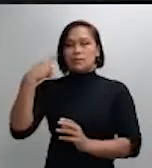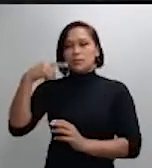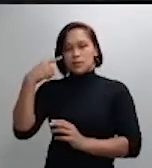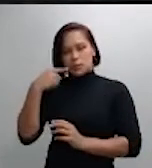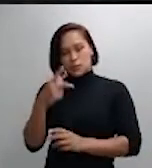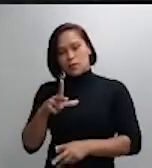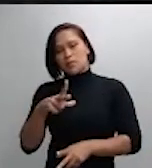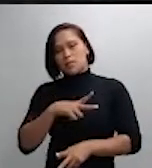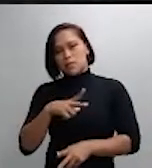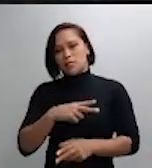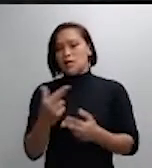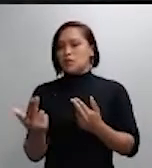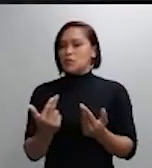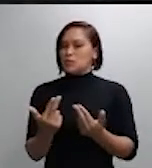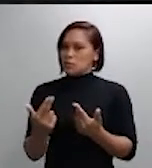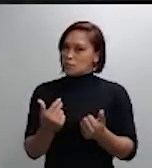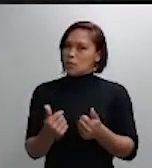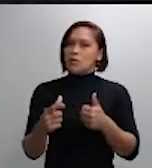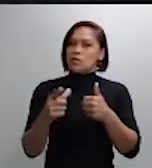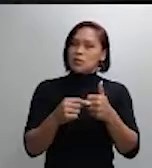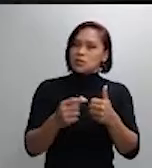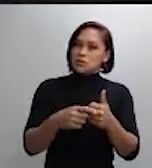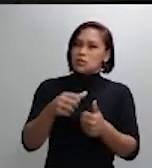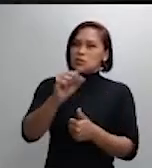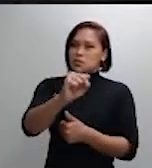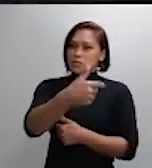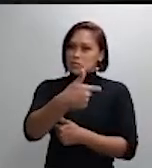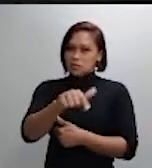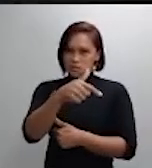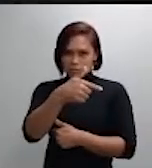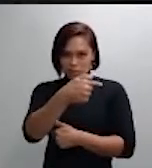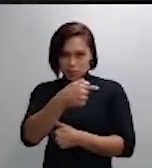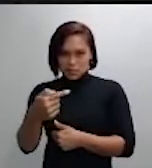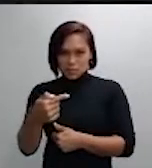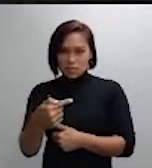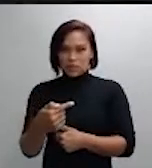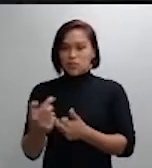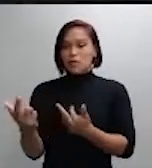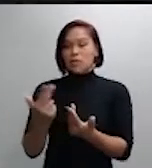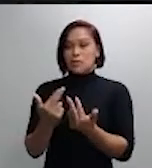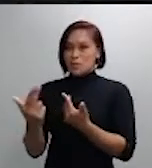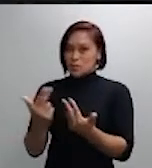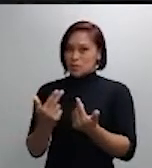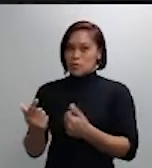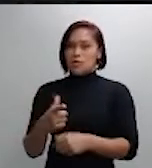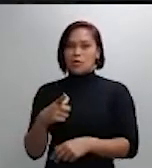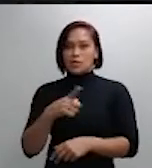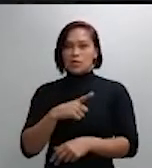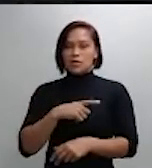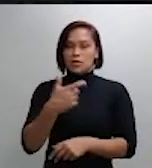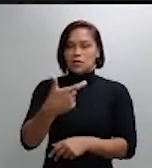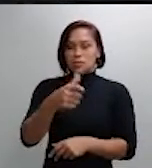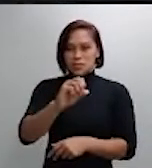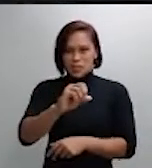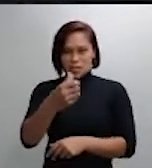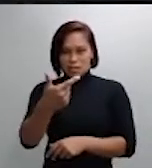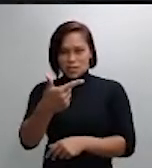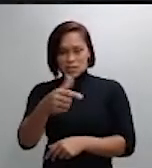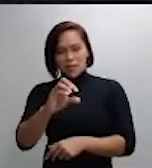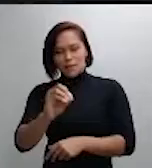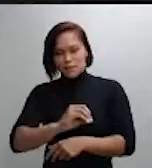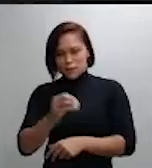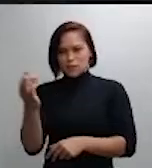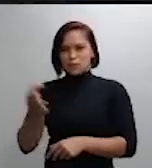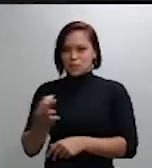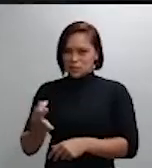privado o artigo 827. Quer dizer, o mesmo 827 que prevê de 10% a 20% para os advogados